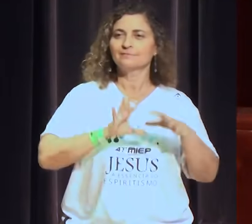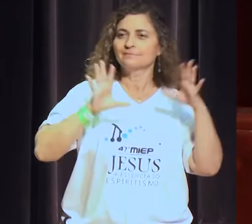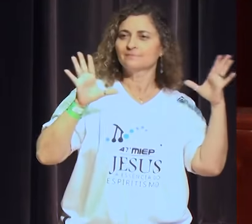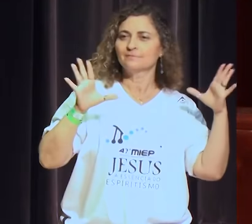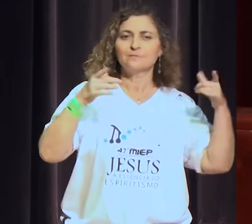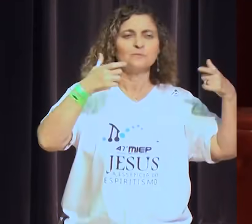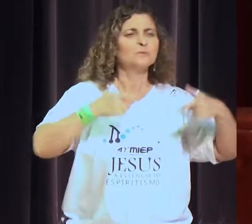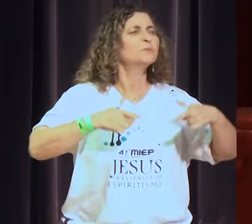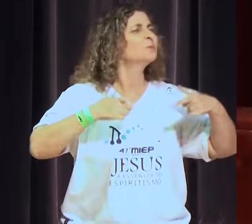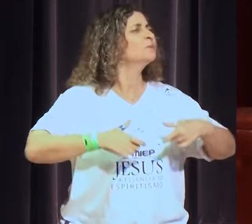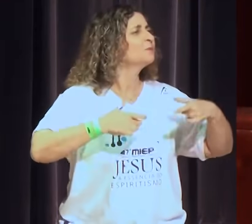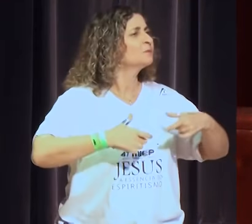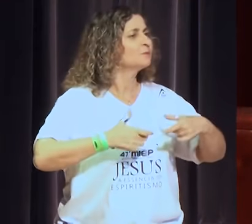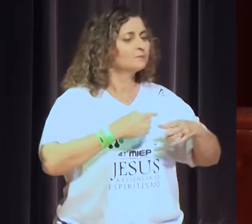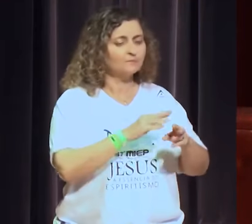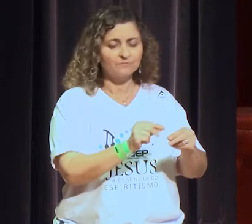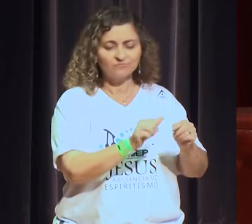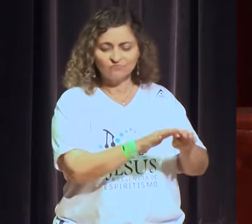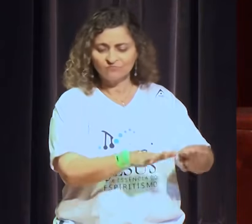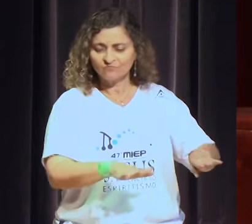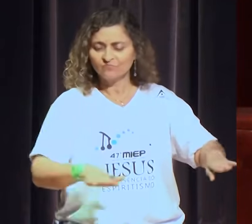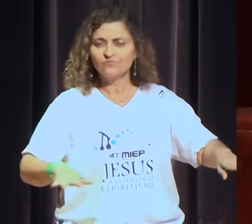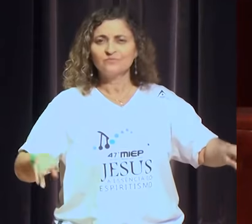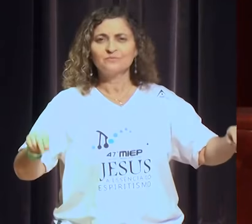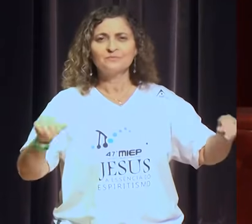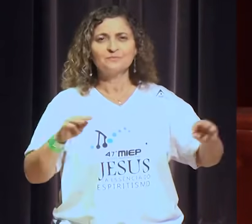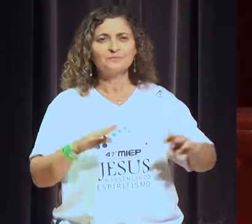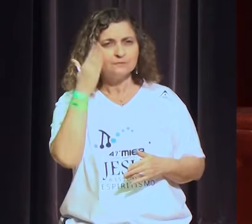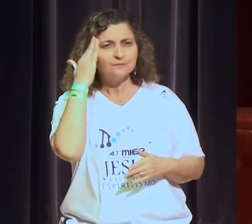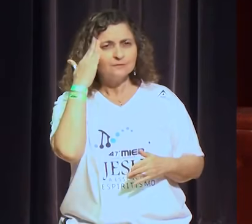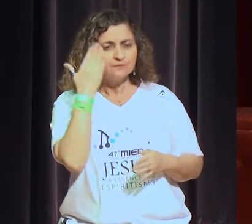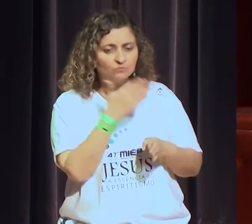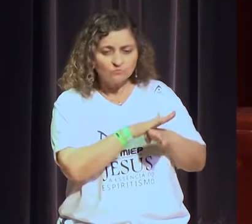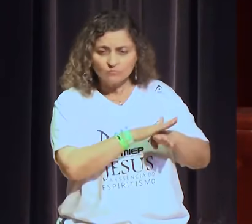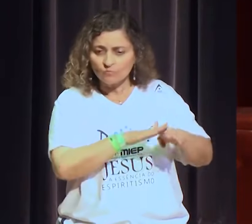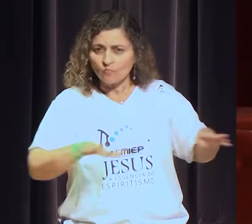Mas onde que é? É no deserto. Oi?